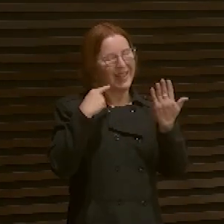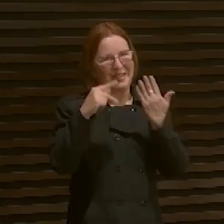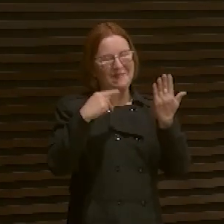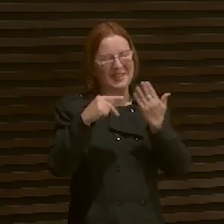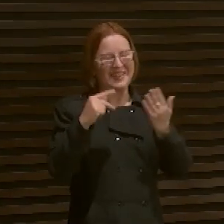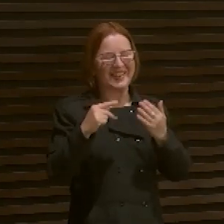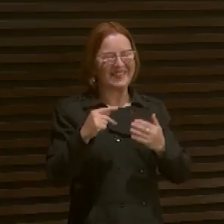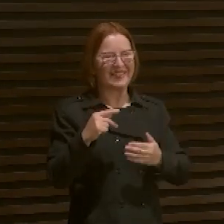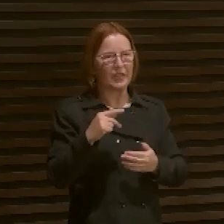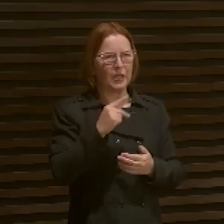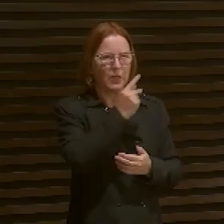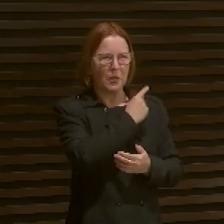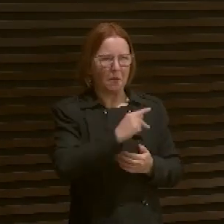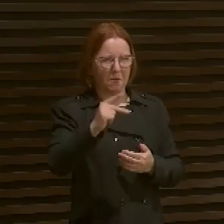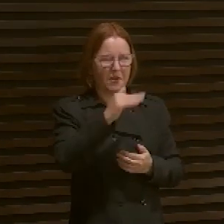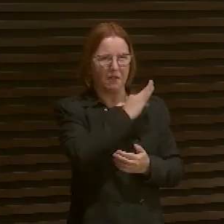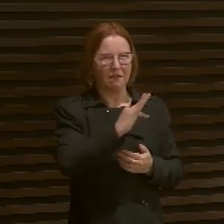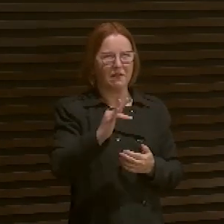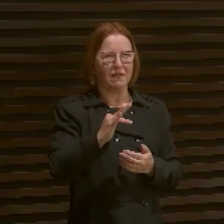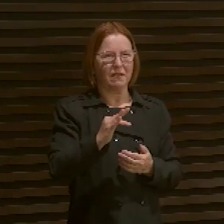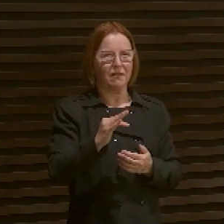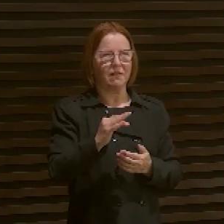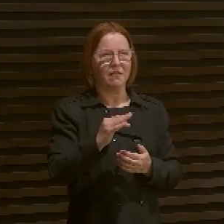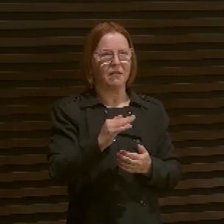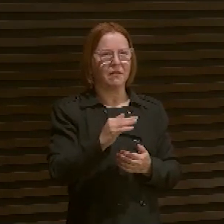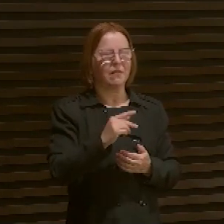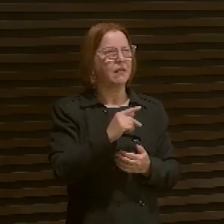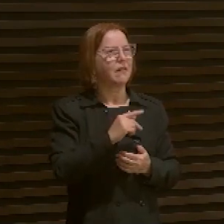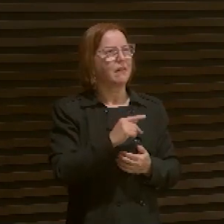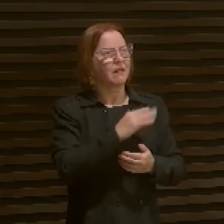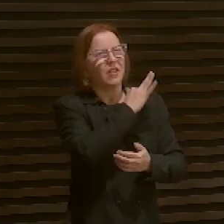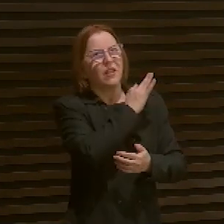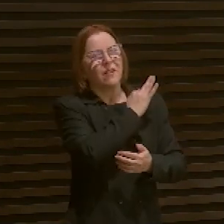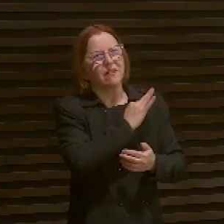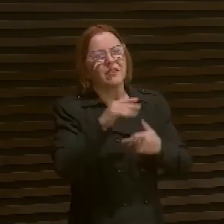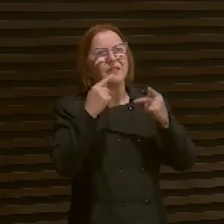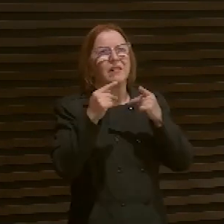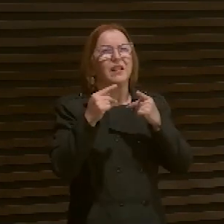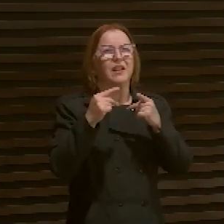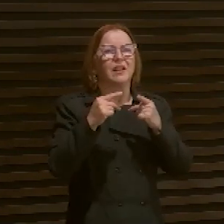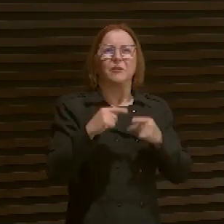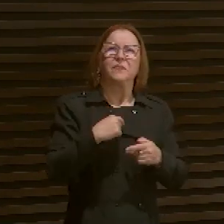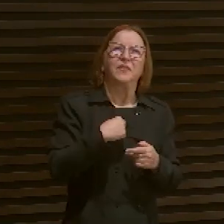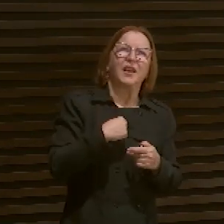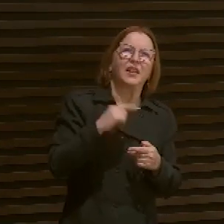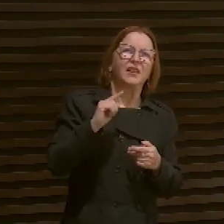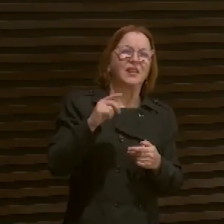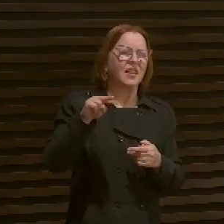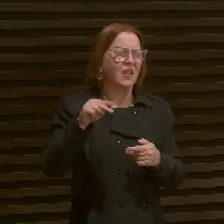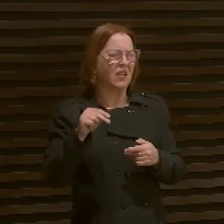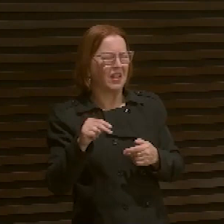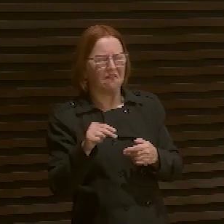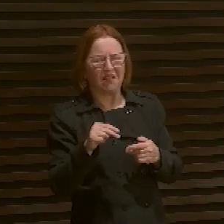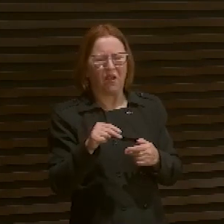uma mega oração, vocês lembram? Ó Deus, graças te dou, porque eu não sou como os demais homens, roubadores, adúlteros, nem sou ainda como esse publicano.